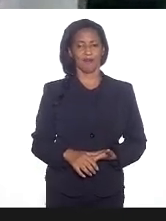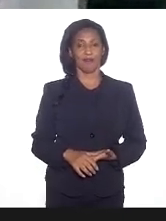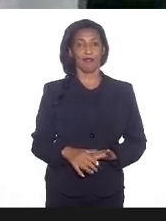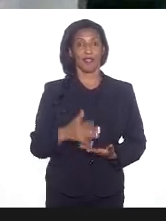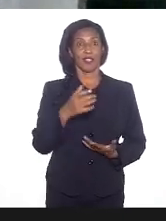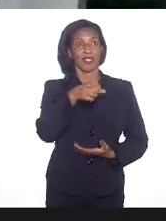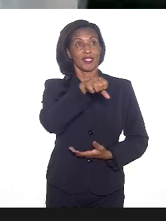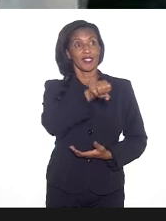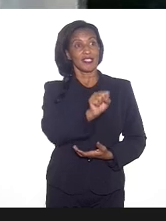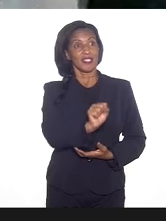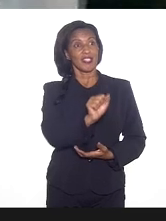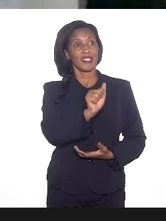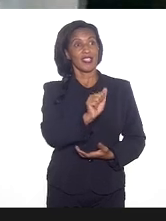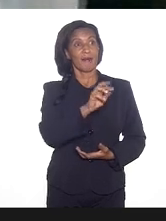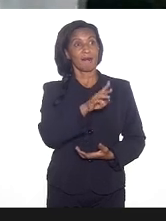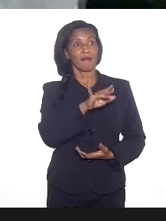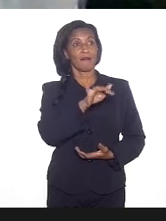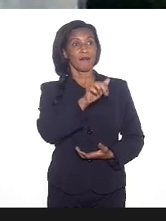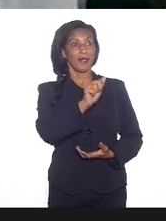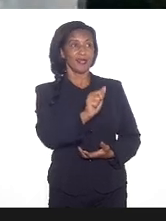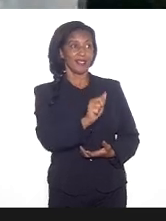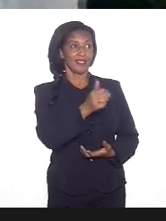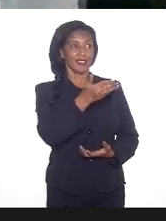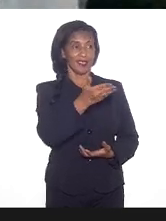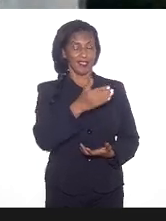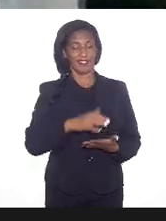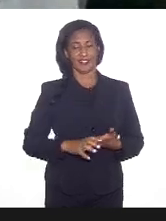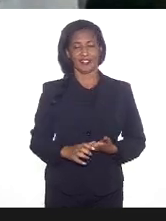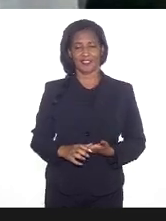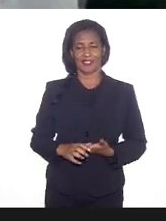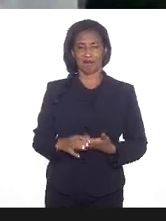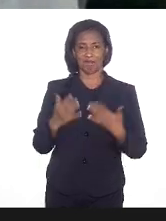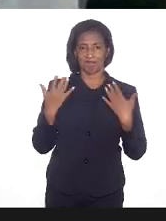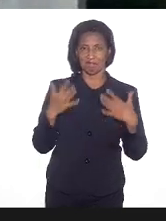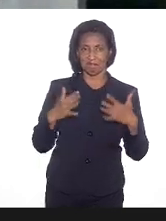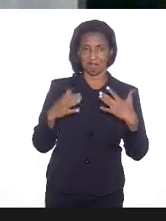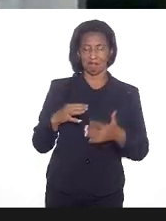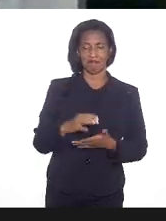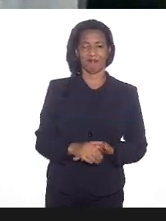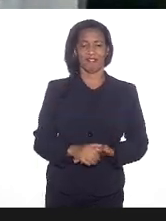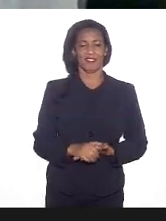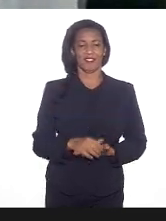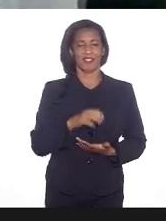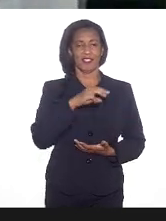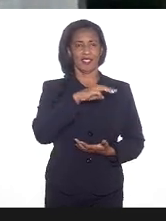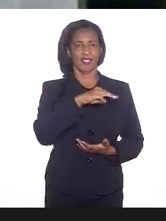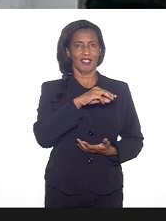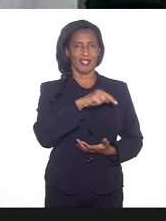Sabrina Rezende, saudar também Manuela Green e